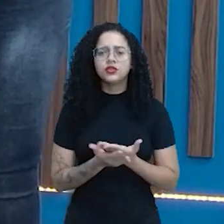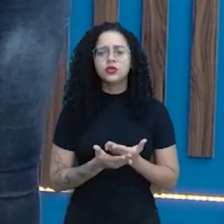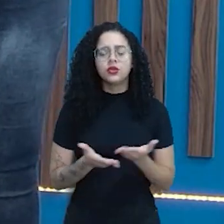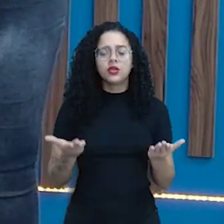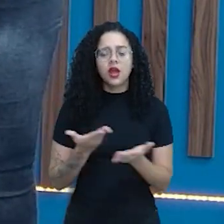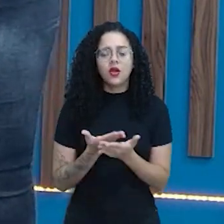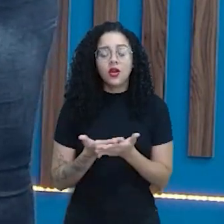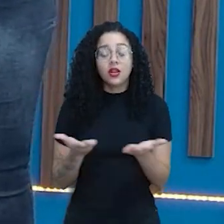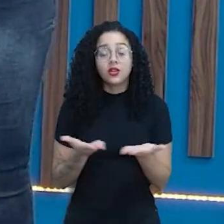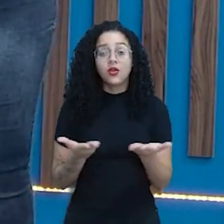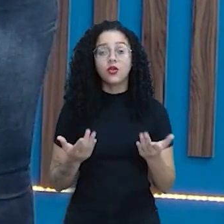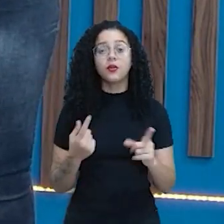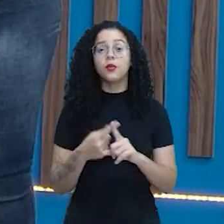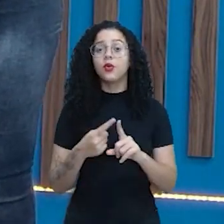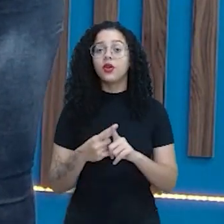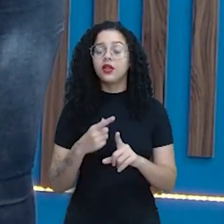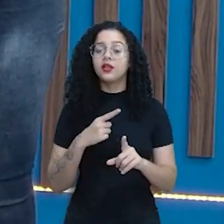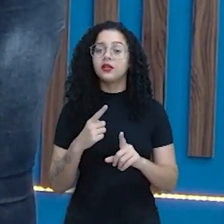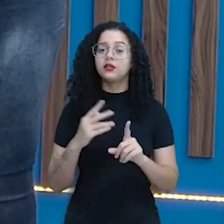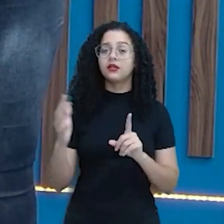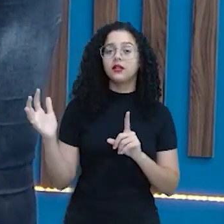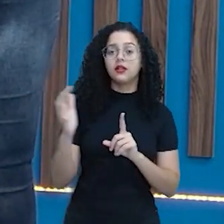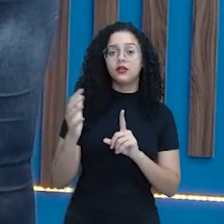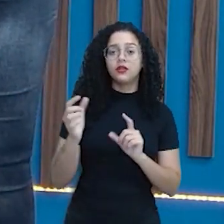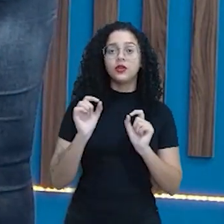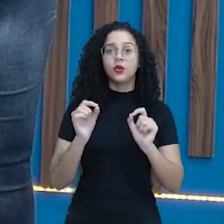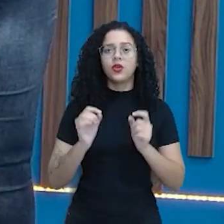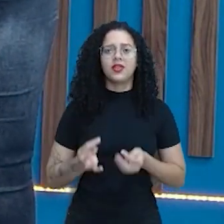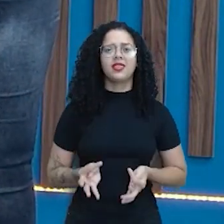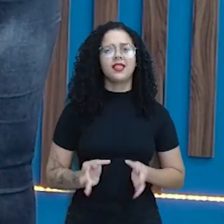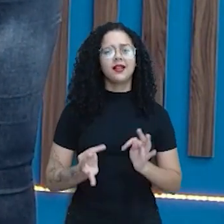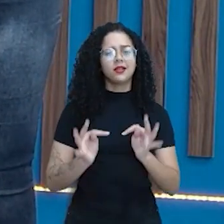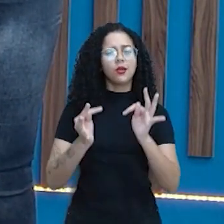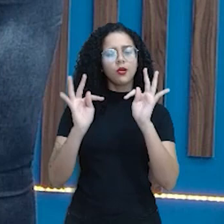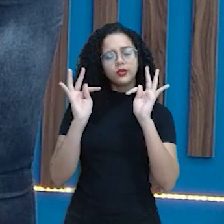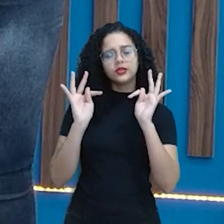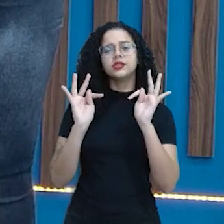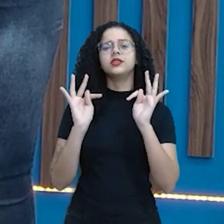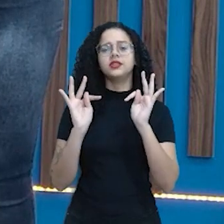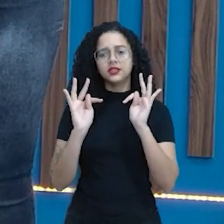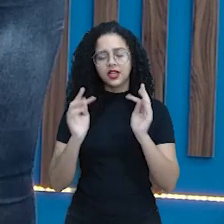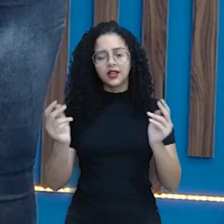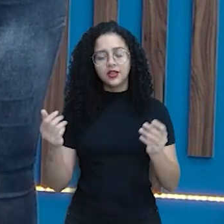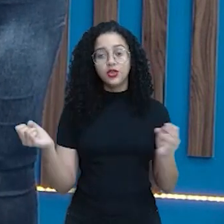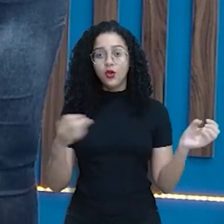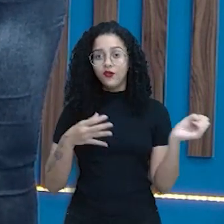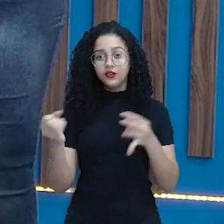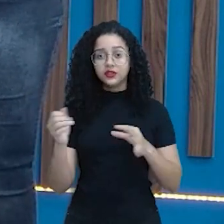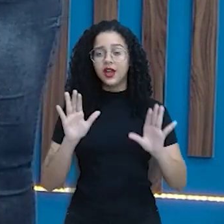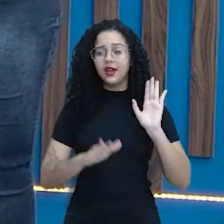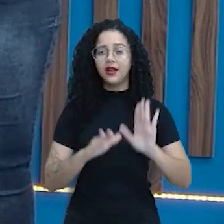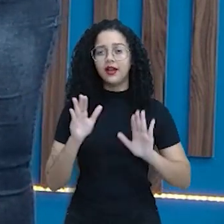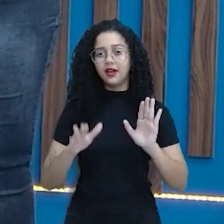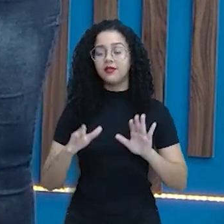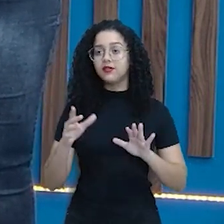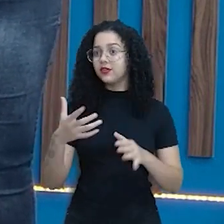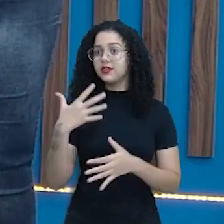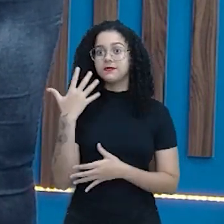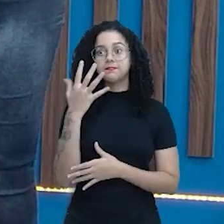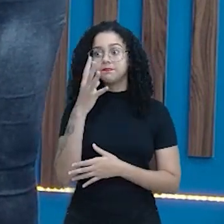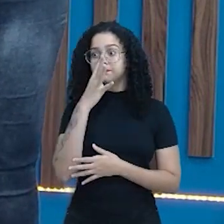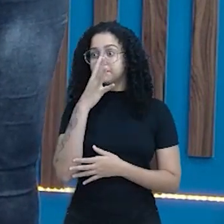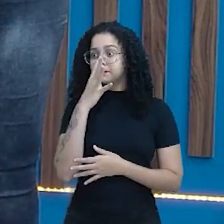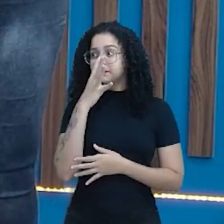porque reflete muito, né, Carla? Quando a gente fala de tecnologia e inovação, a gente às vezes fica muito vislumbrado, a